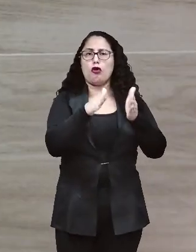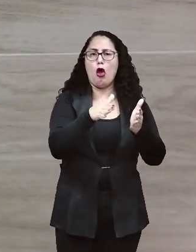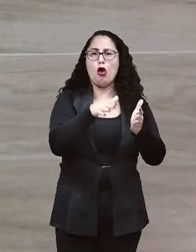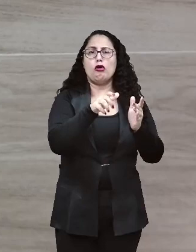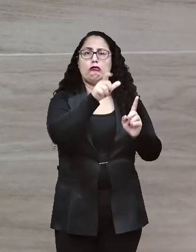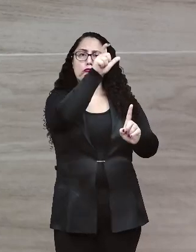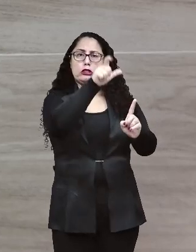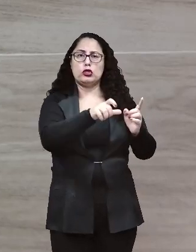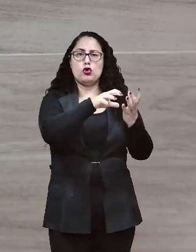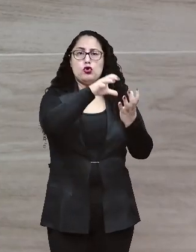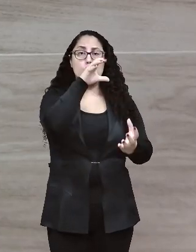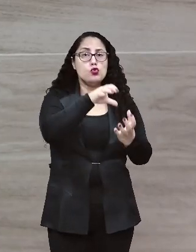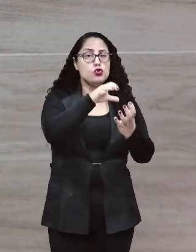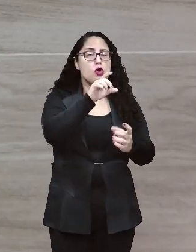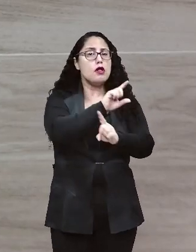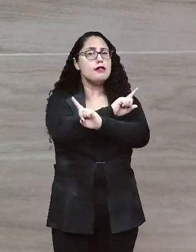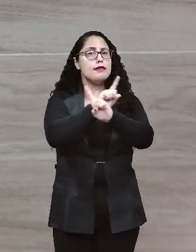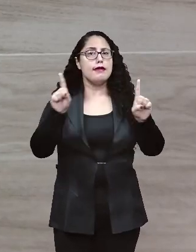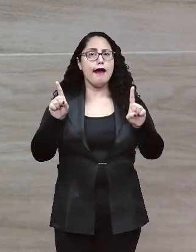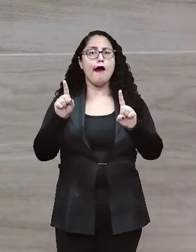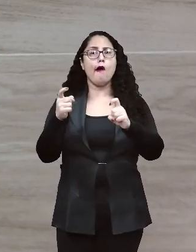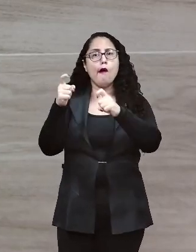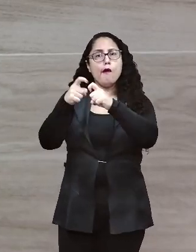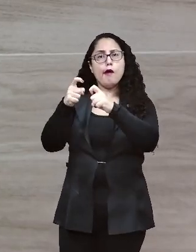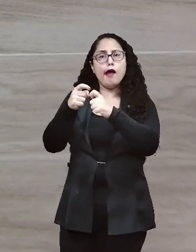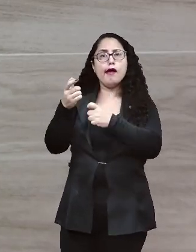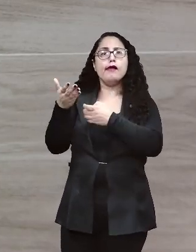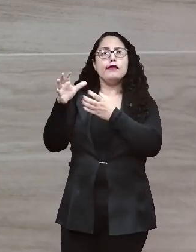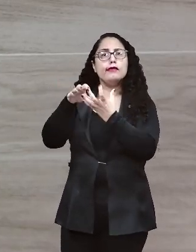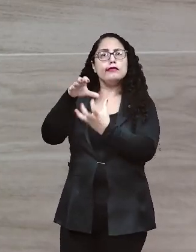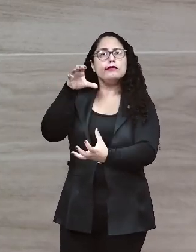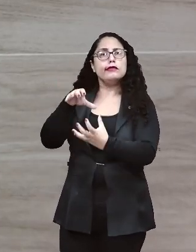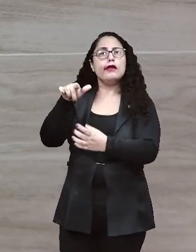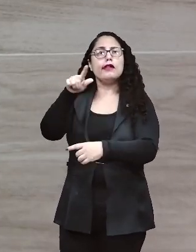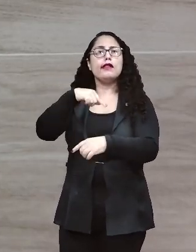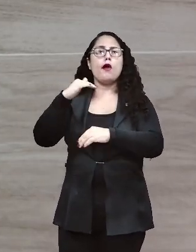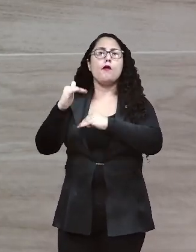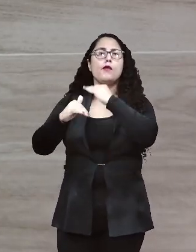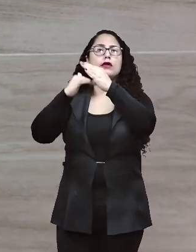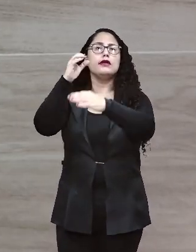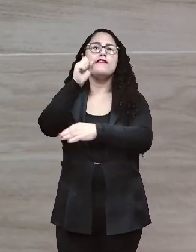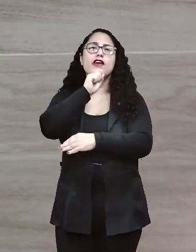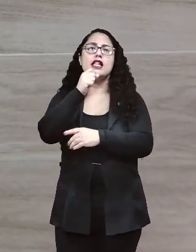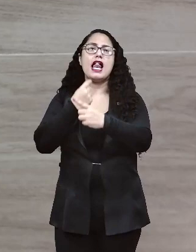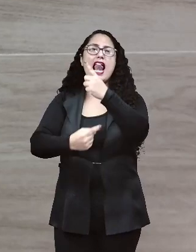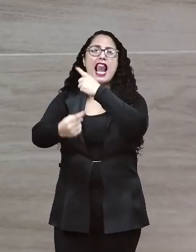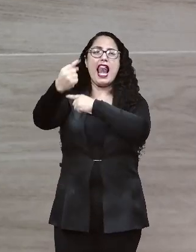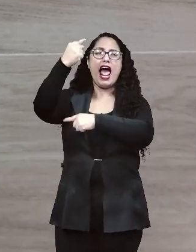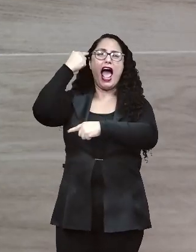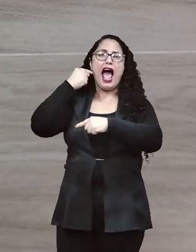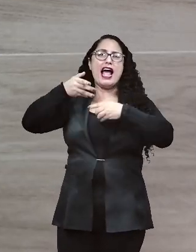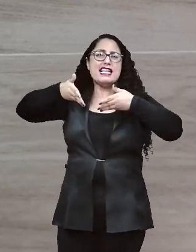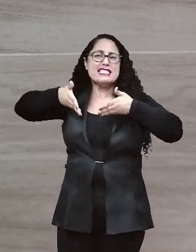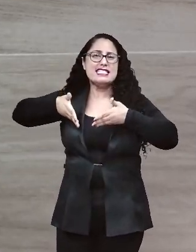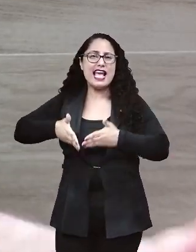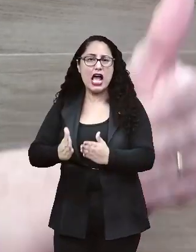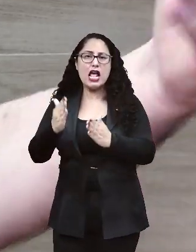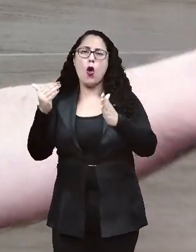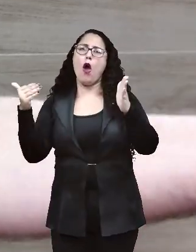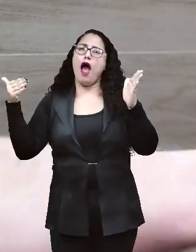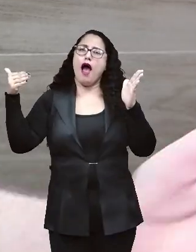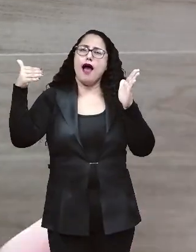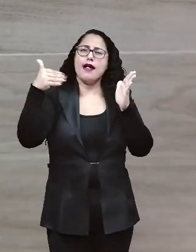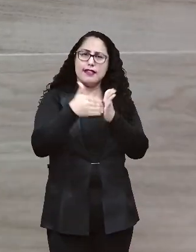Não, a gerontologia, ela estuda o processo de envelhecimento desde o nascimento